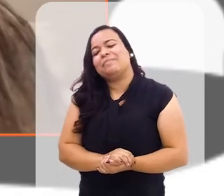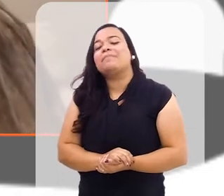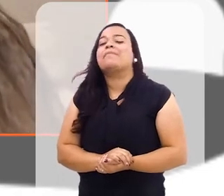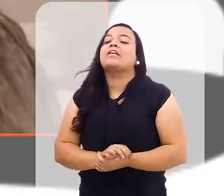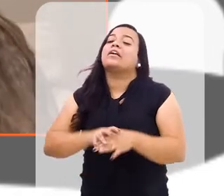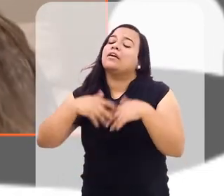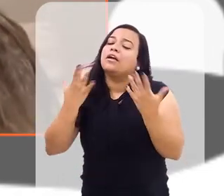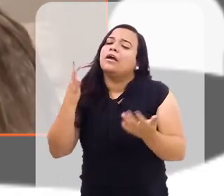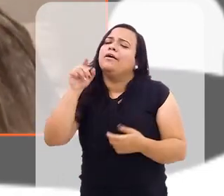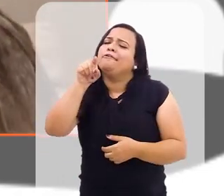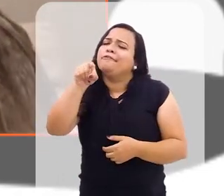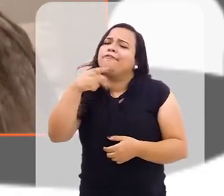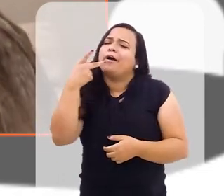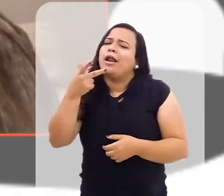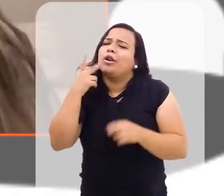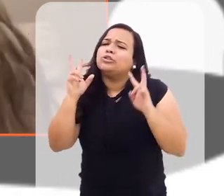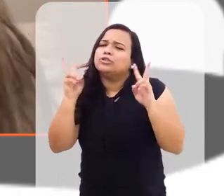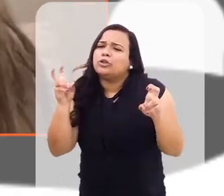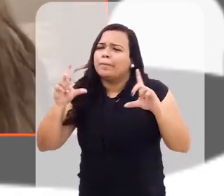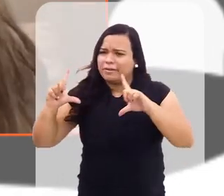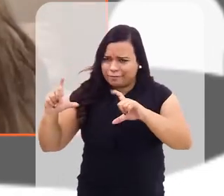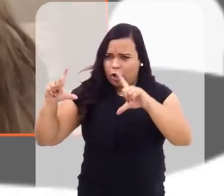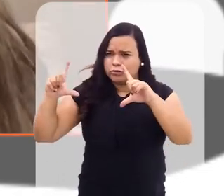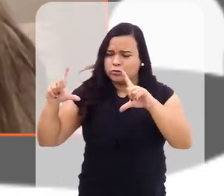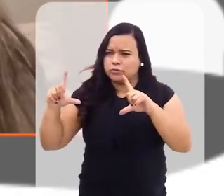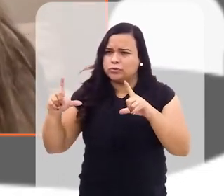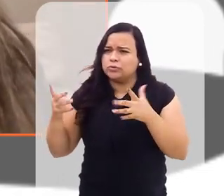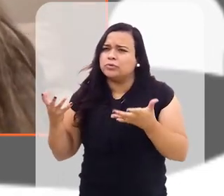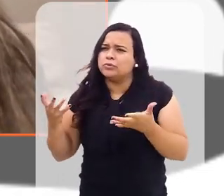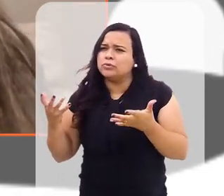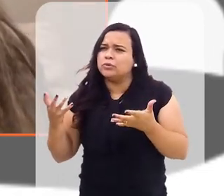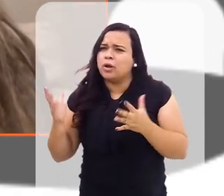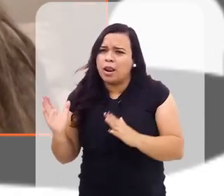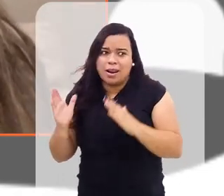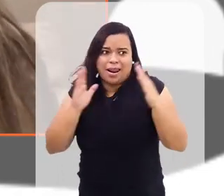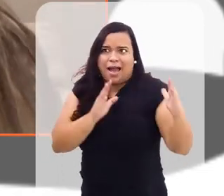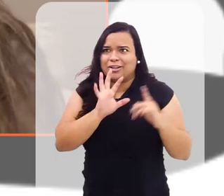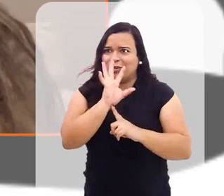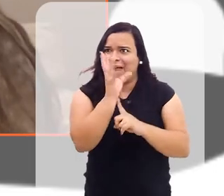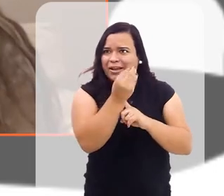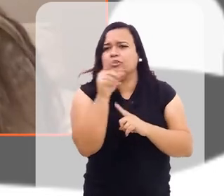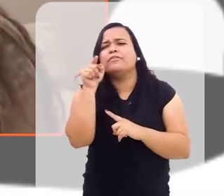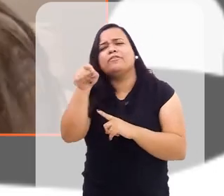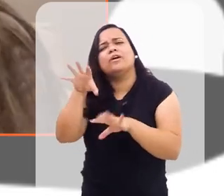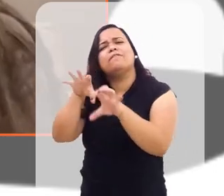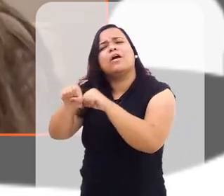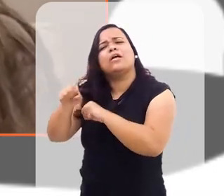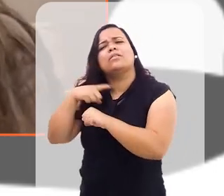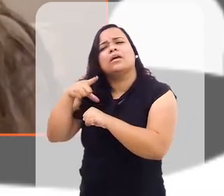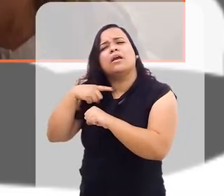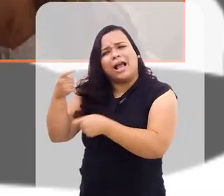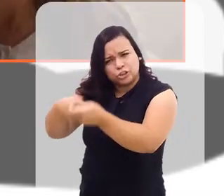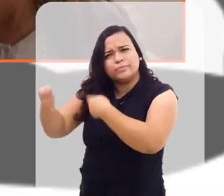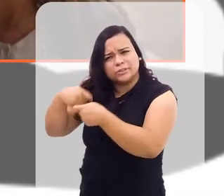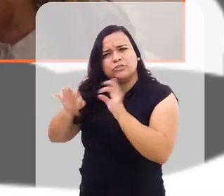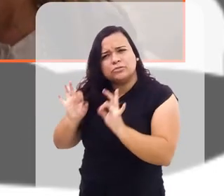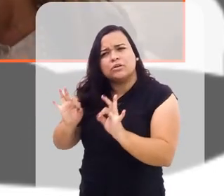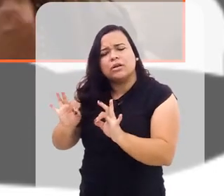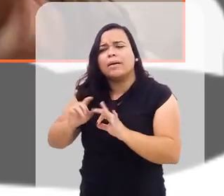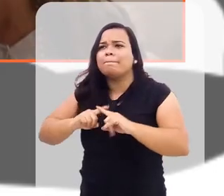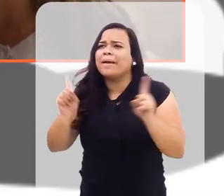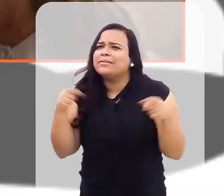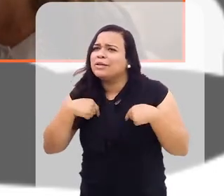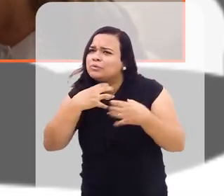Você se referiu a fazer uma foto. Quer dizer, esse lado da arte, porque você é formada em administração, né? Mas